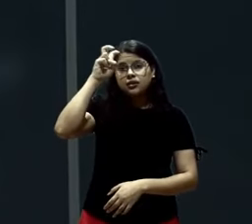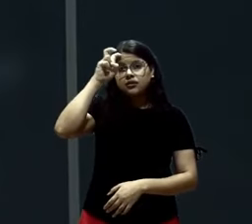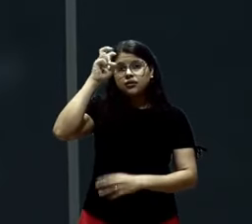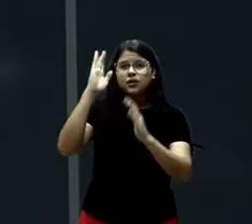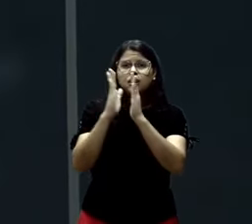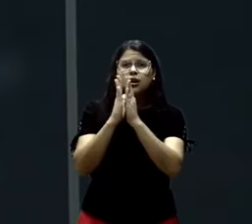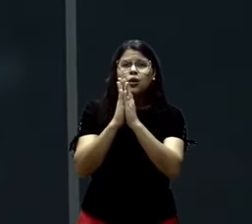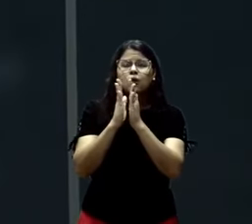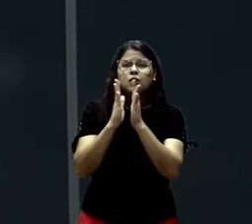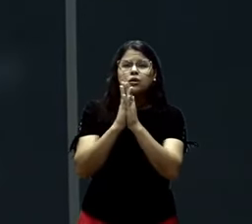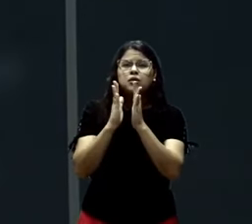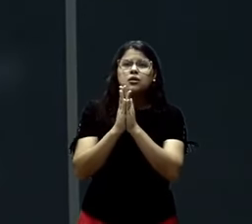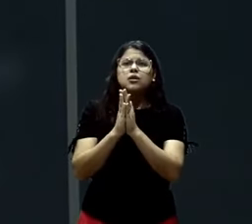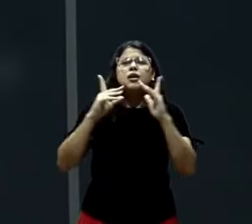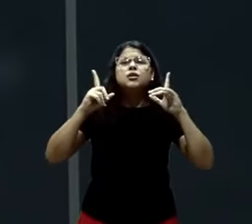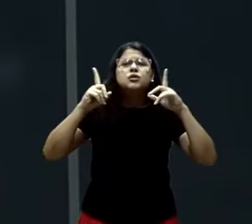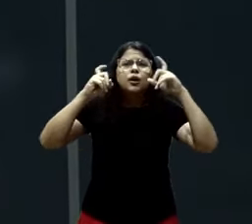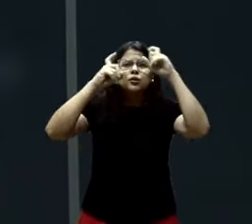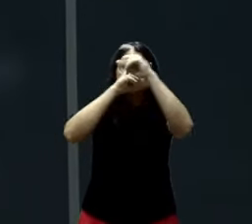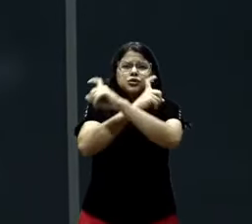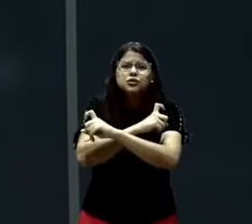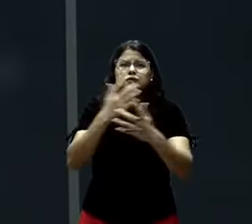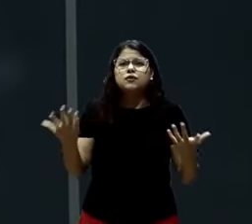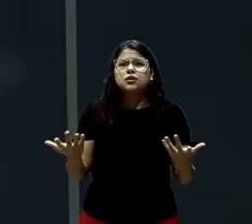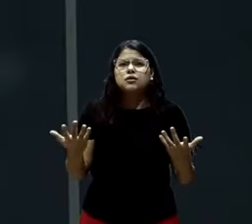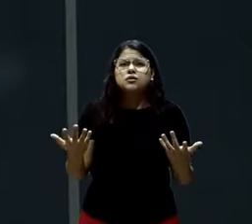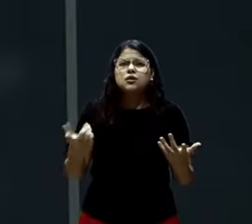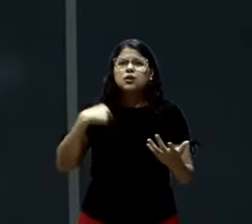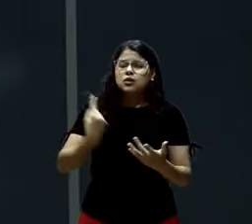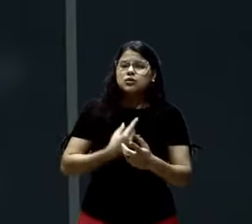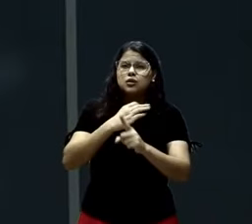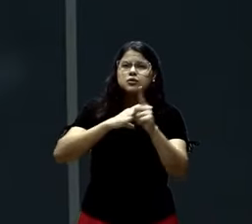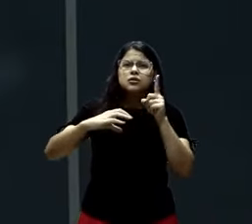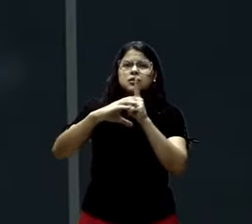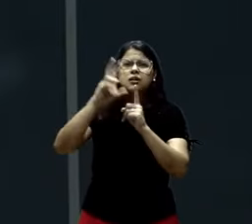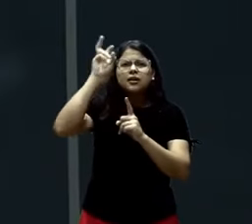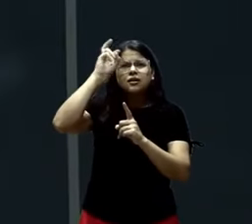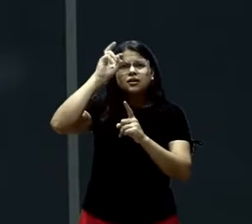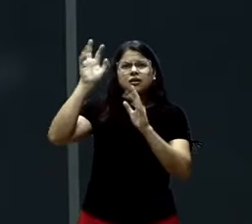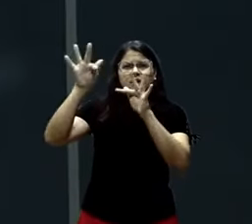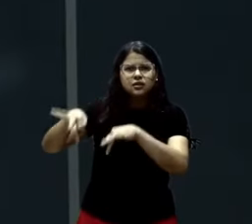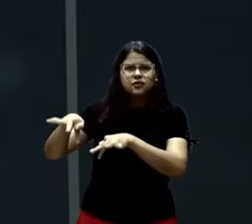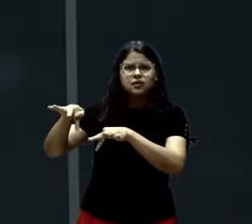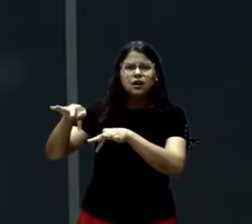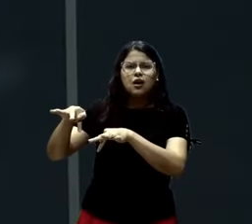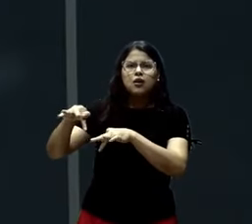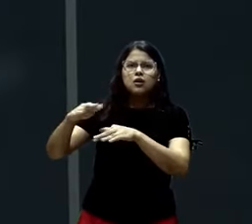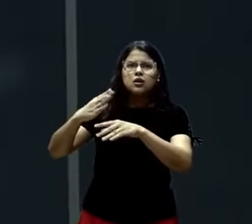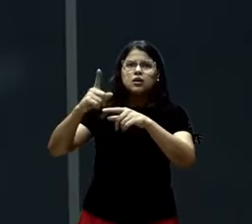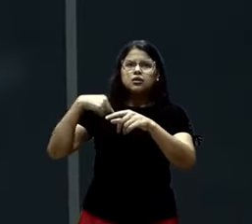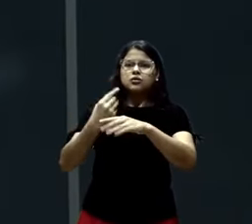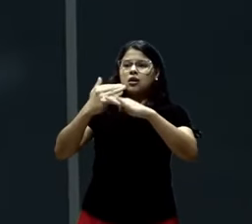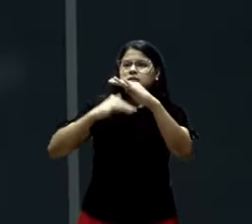mundo trabalhava. Pediram para colocar num dia de semana depois do culto. Todo mundo está cansado. Não tem